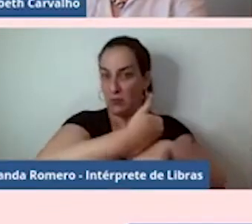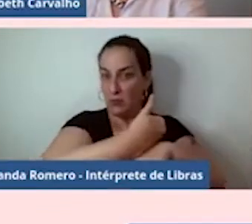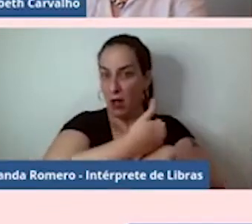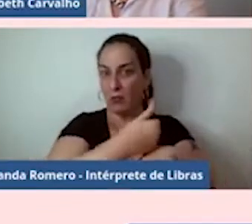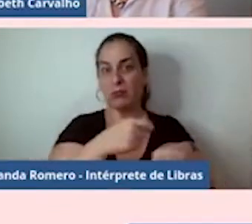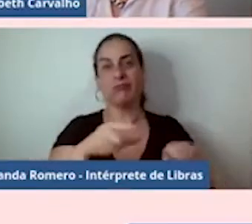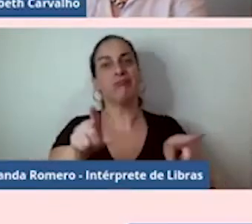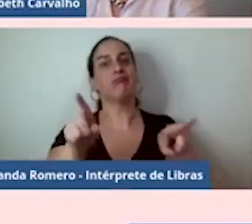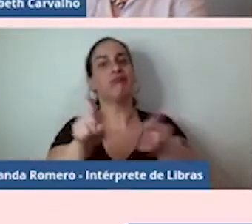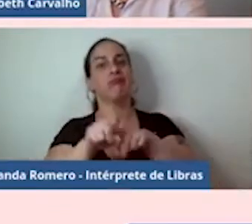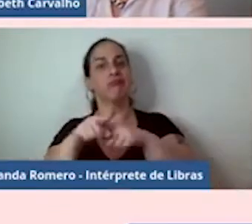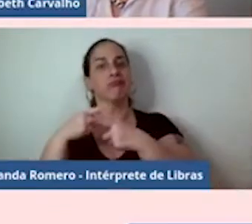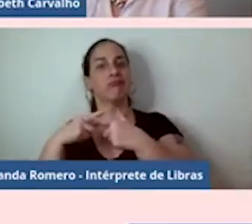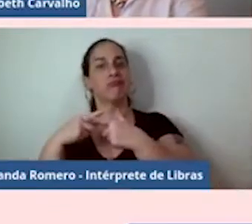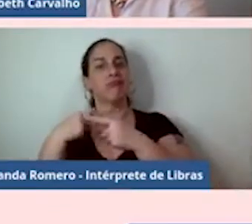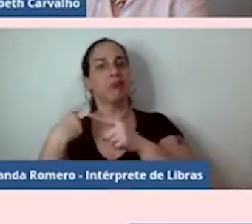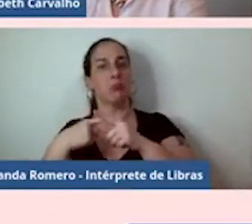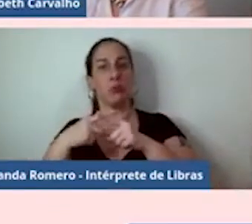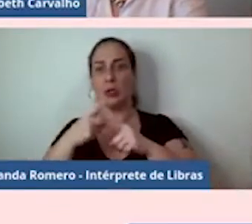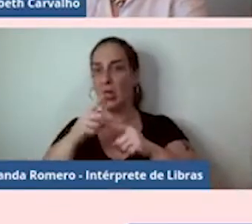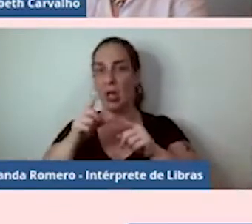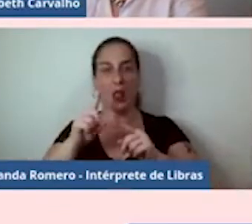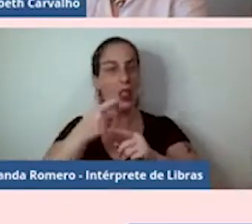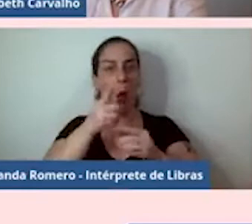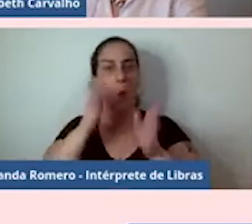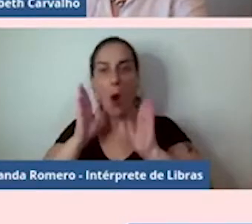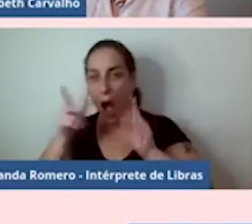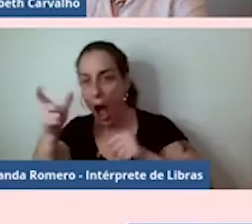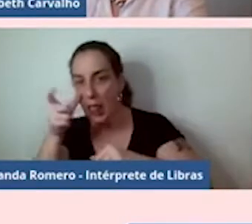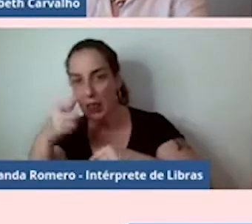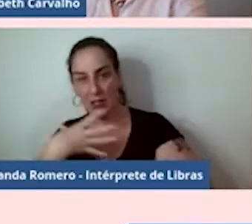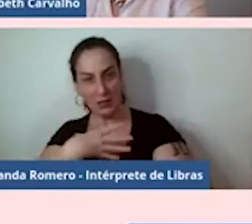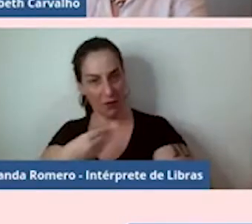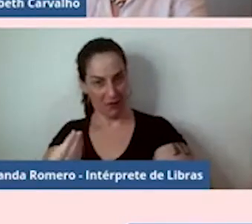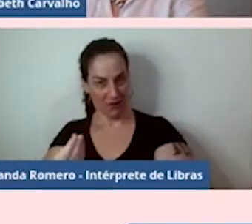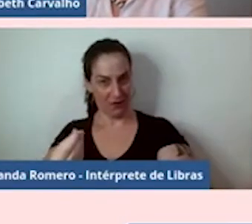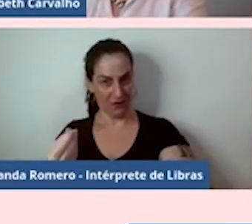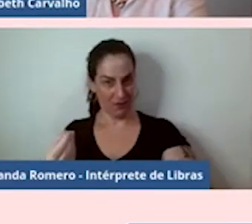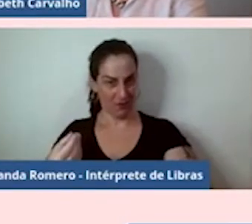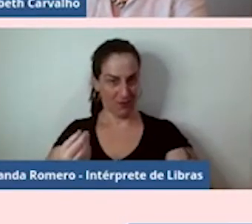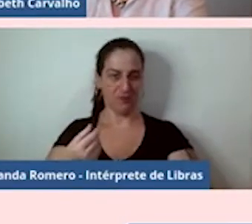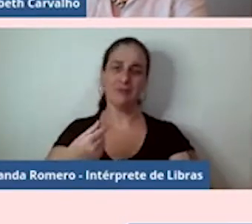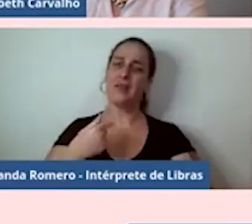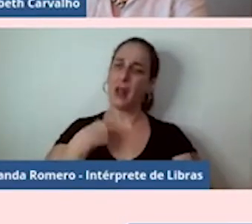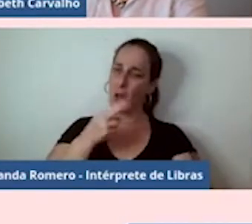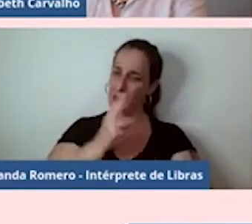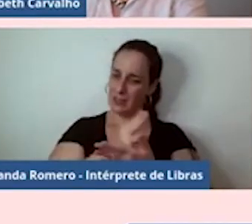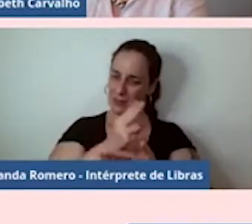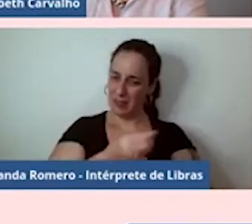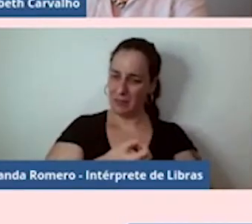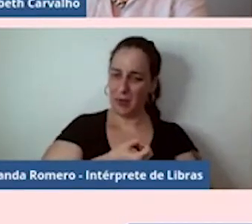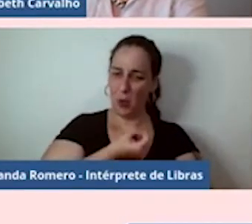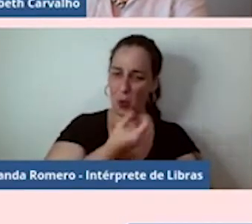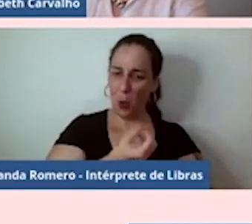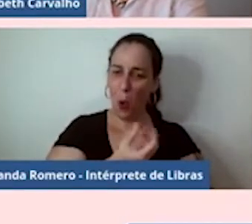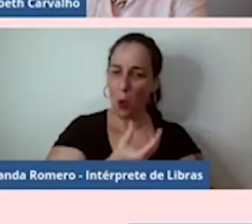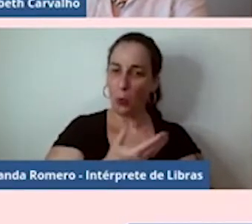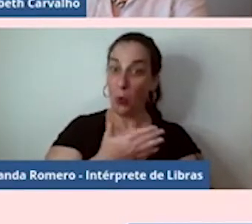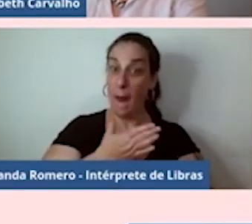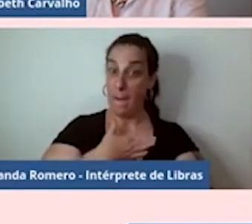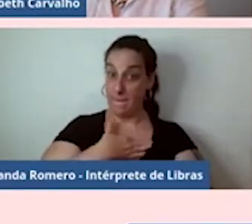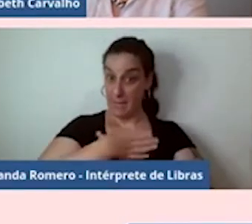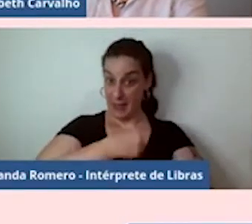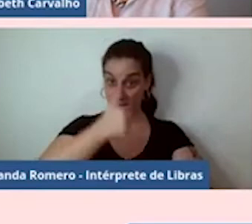criticadas porque não deram a devida atenção dos seus filhos, né? Eu sempre costumo contar, né, que a minha